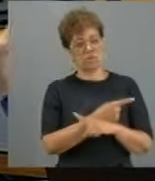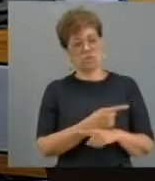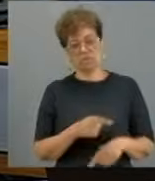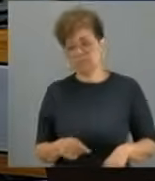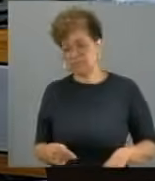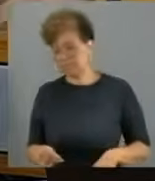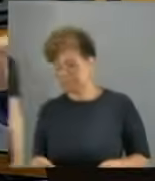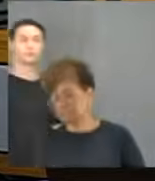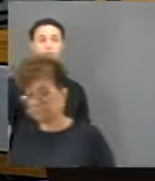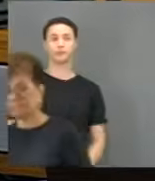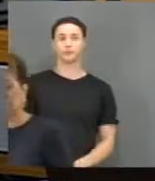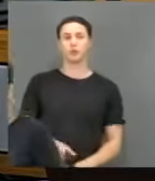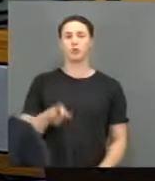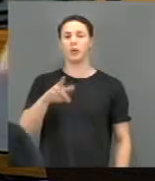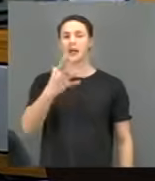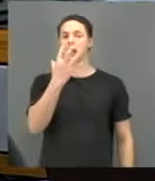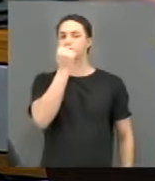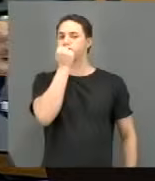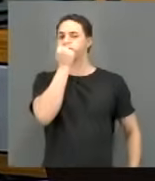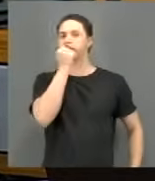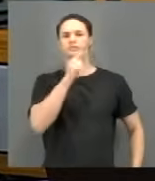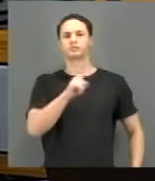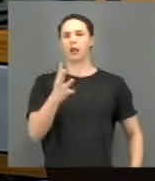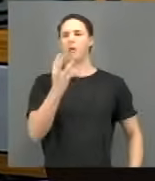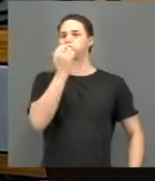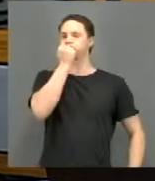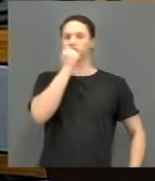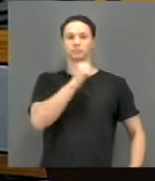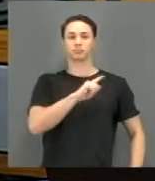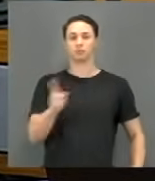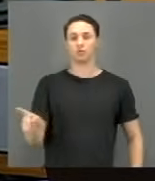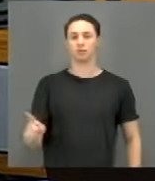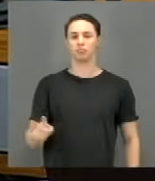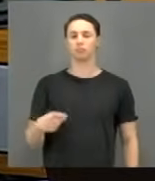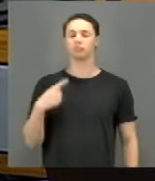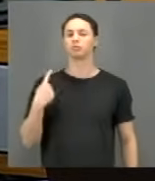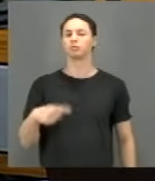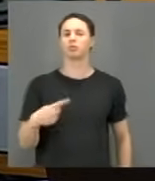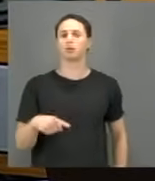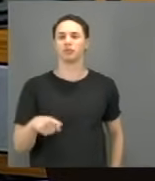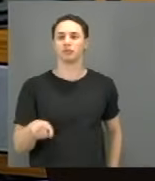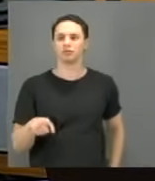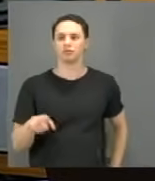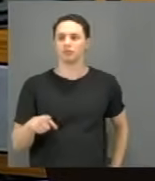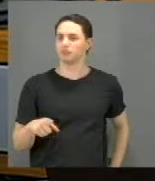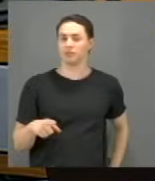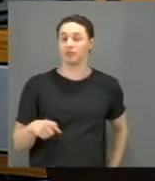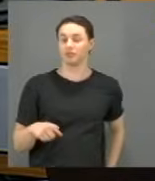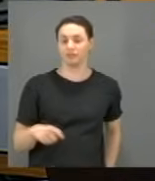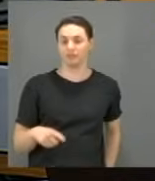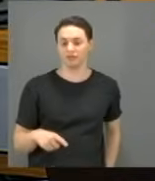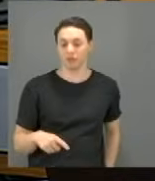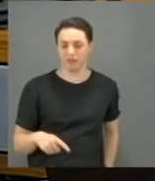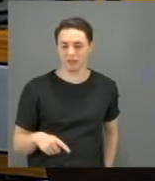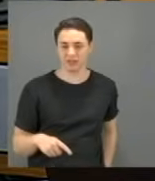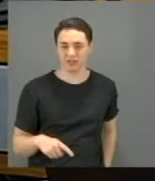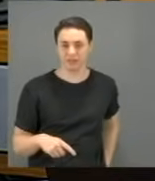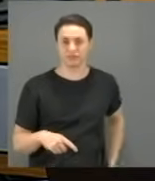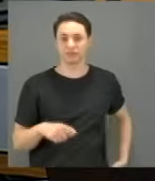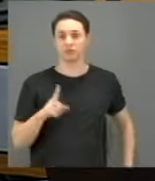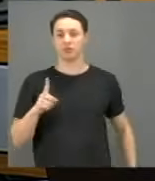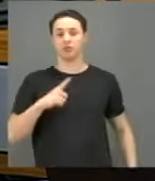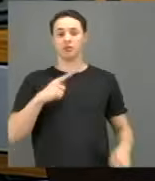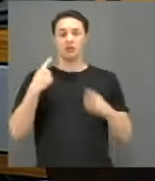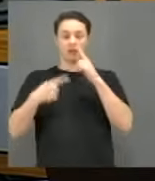debate, e não de calá-lo, e não de emudecê-lo, porque isso não é democracia. Isso é ditadura, travestida